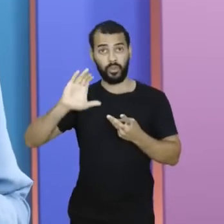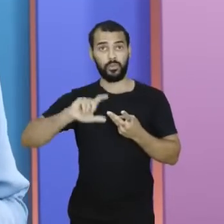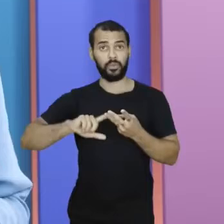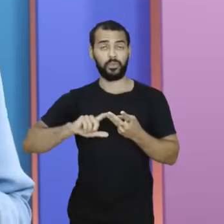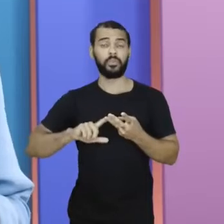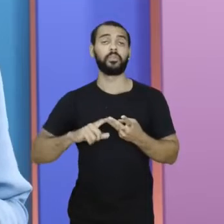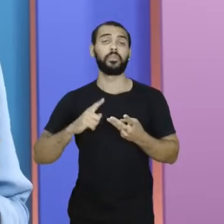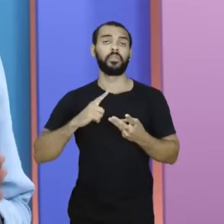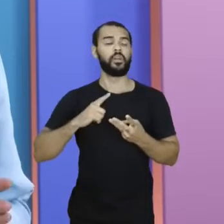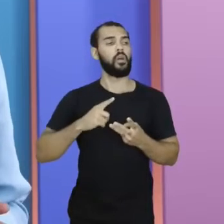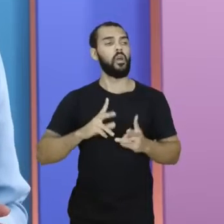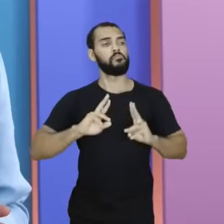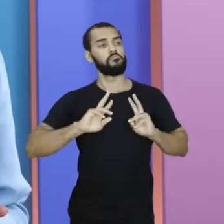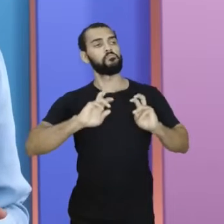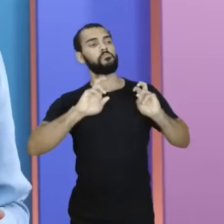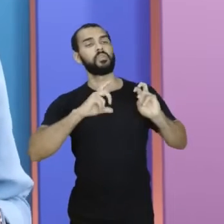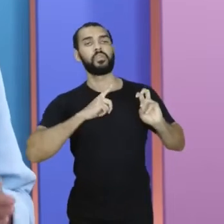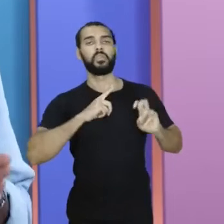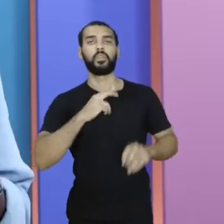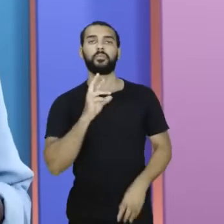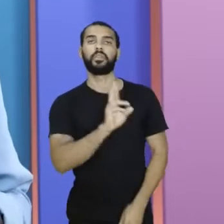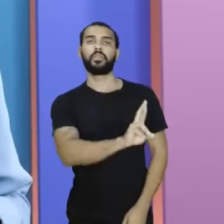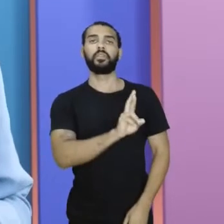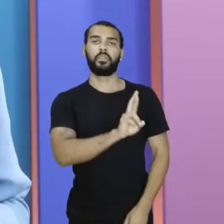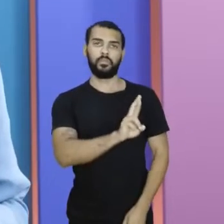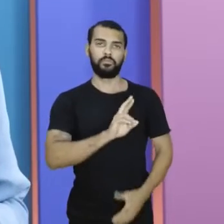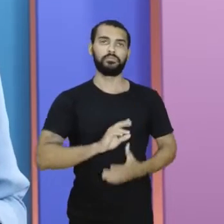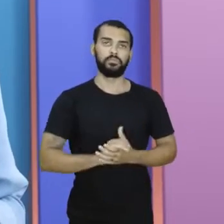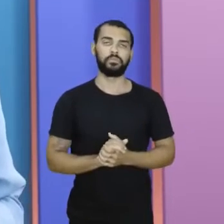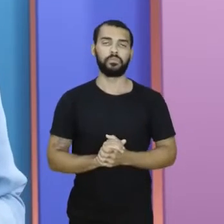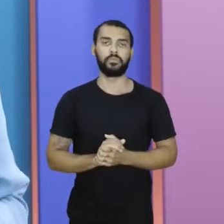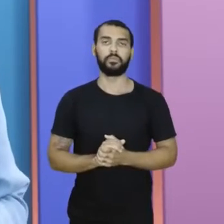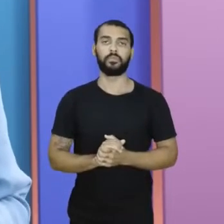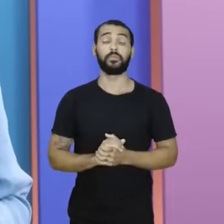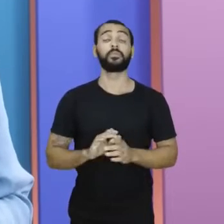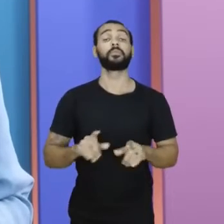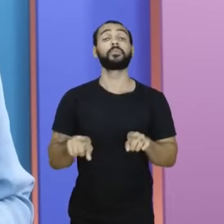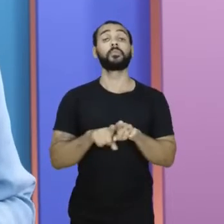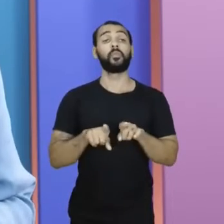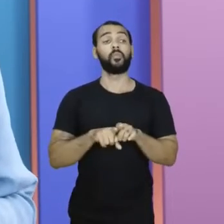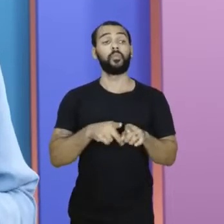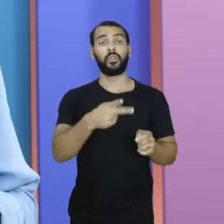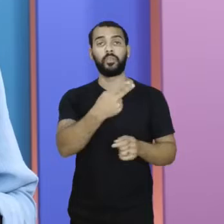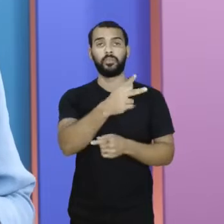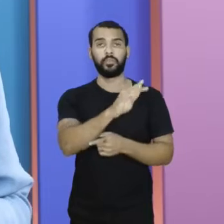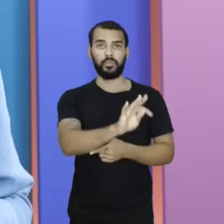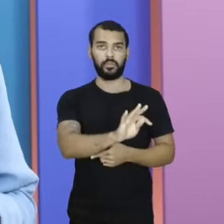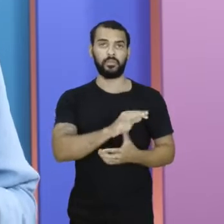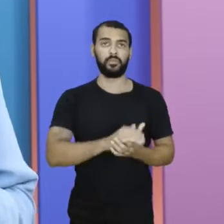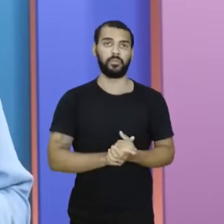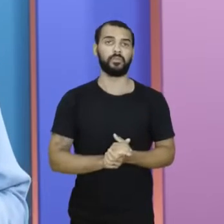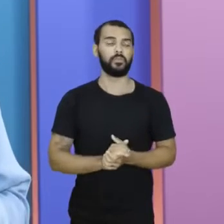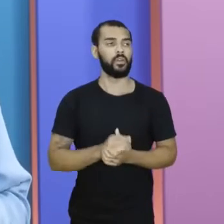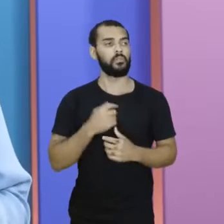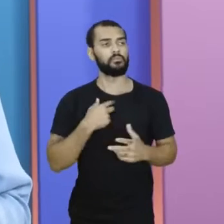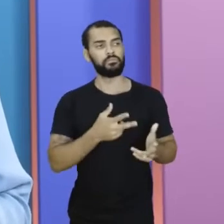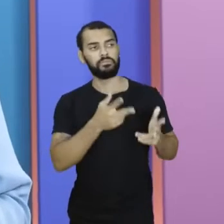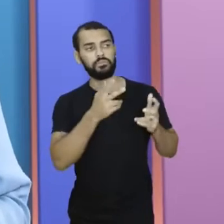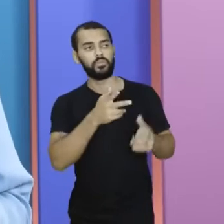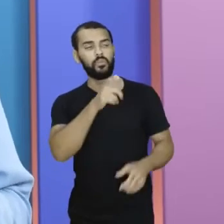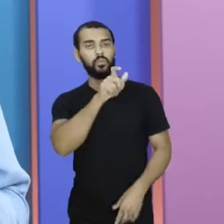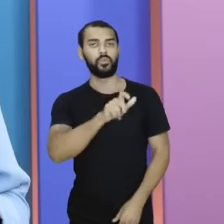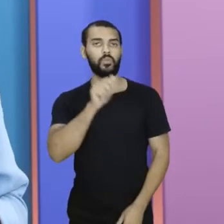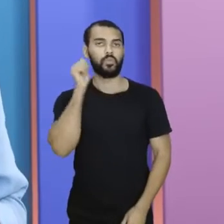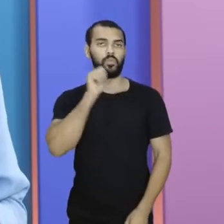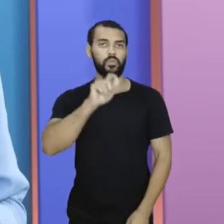viu representada no Partido dos Trabalhadores. E, para além disso, foi no Partido dos Trabalhadores onde eu vi uma mulher preta